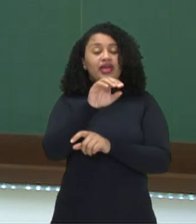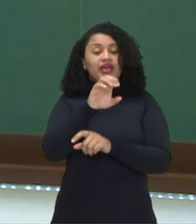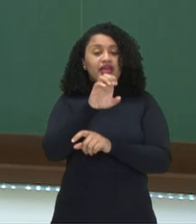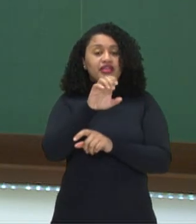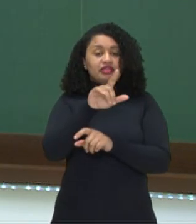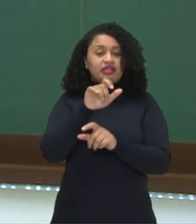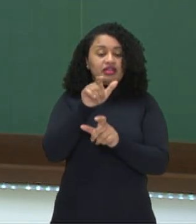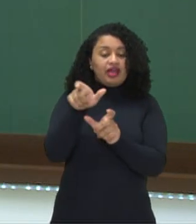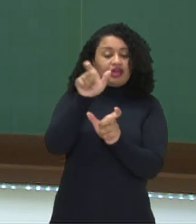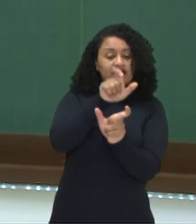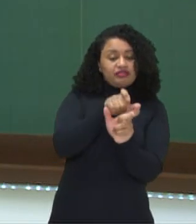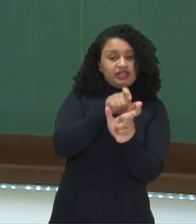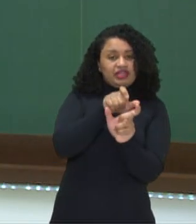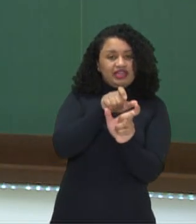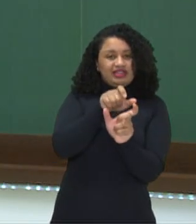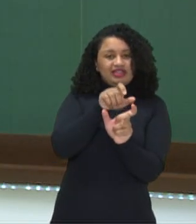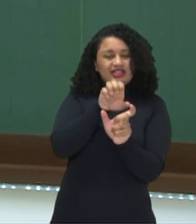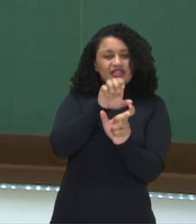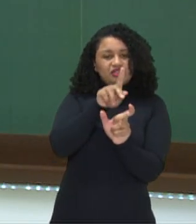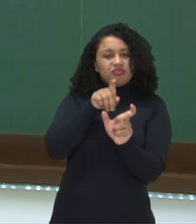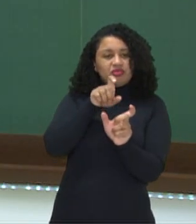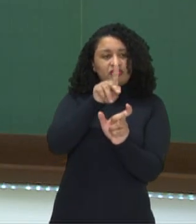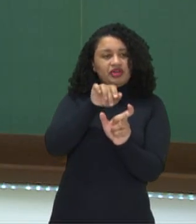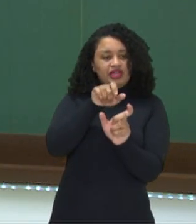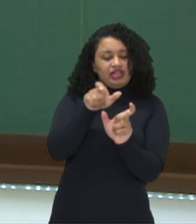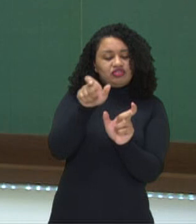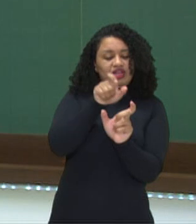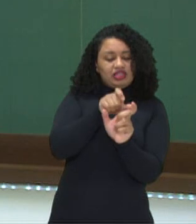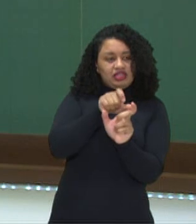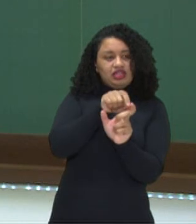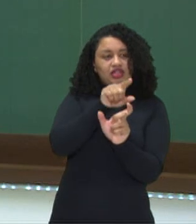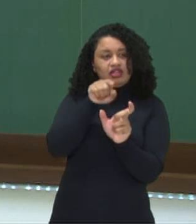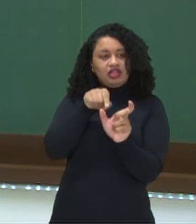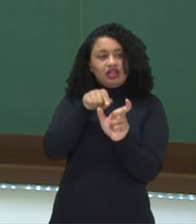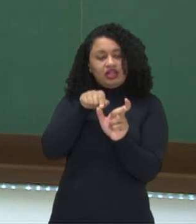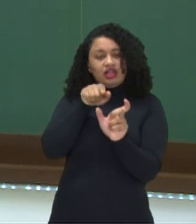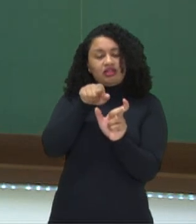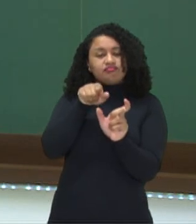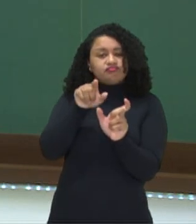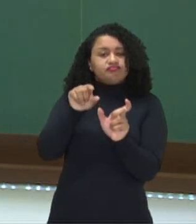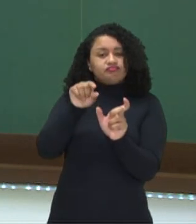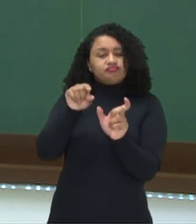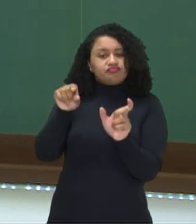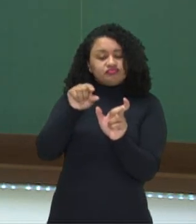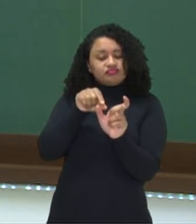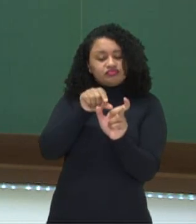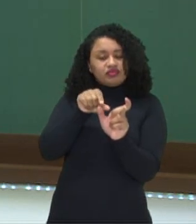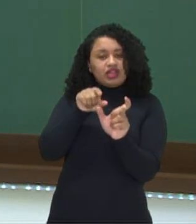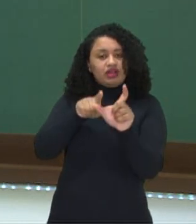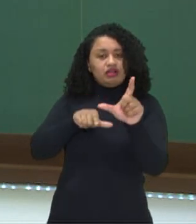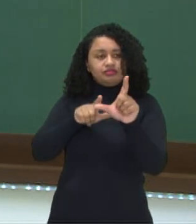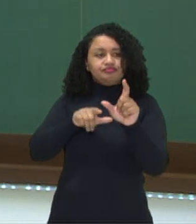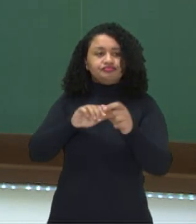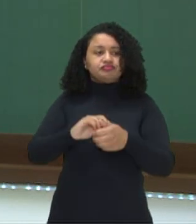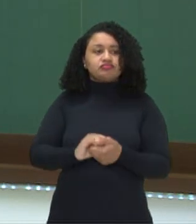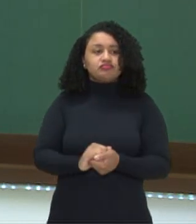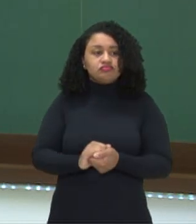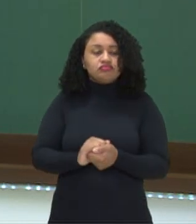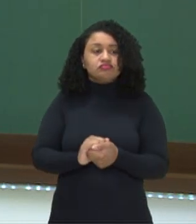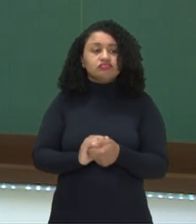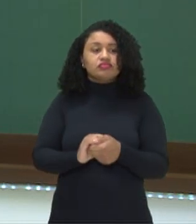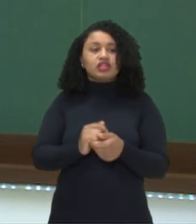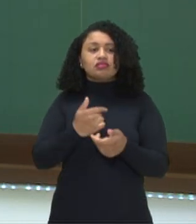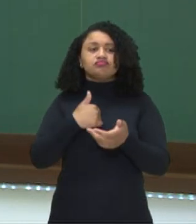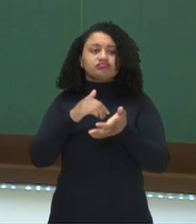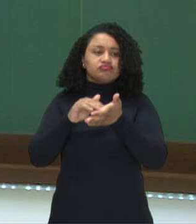está em cima, tá bom? Então, só com o número que está à frente da letrinha, tá? Y ao quadrado com